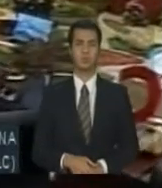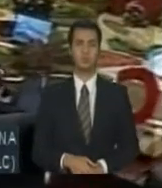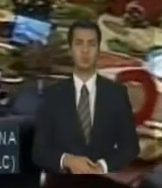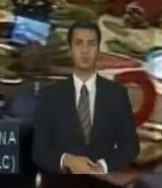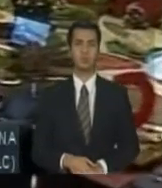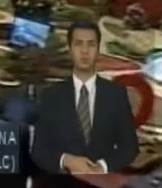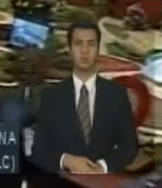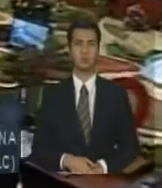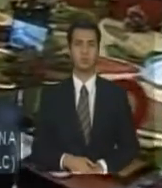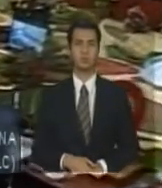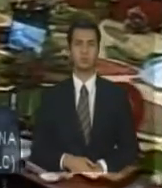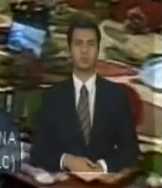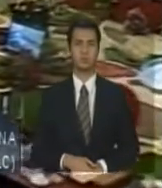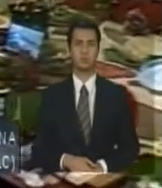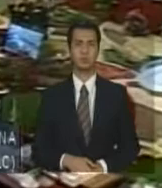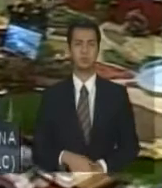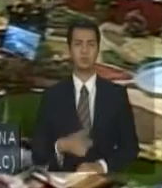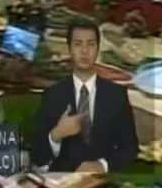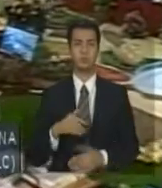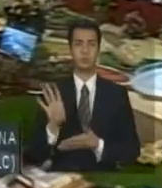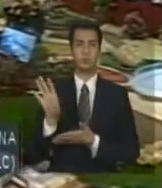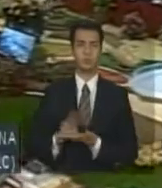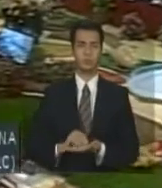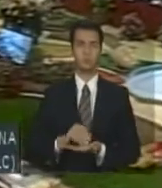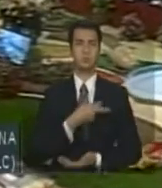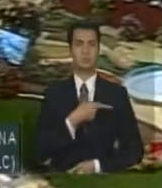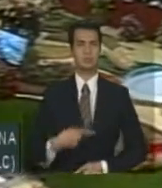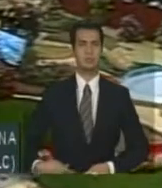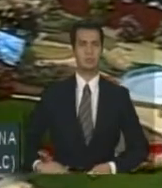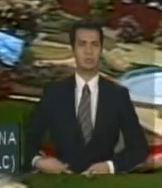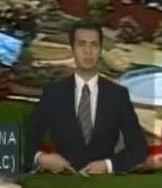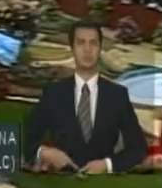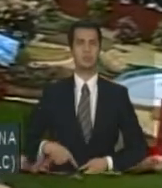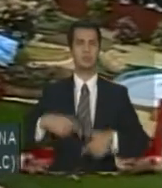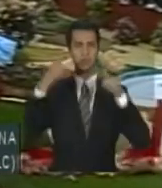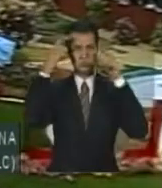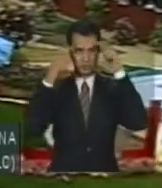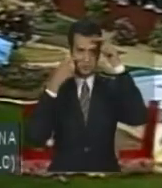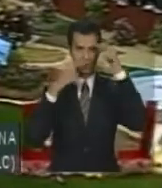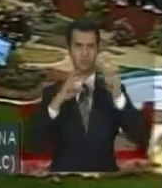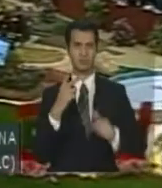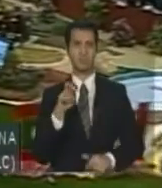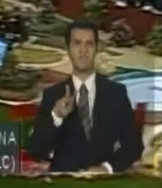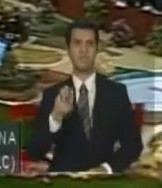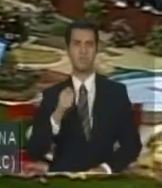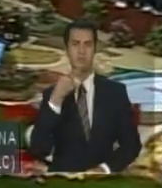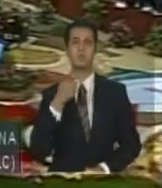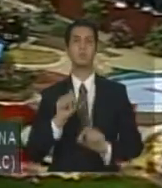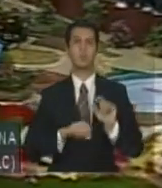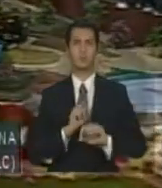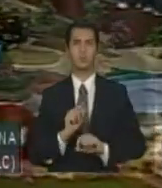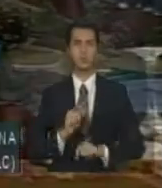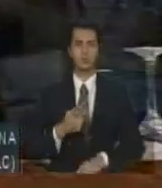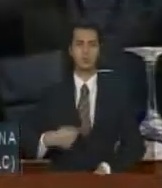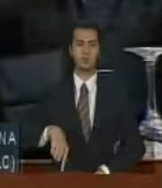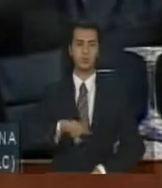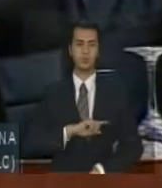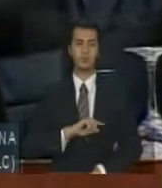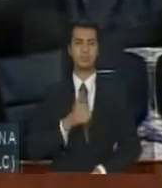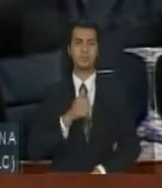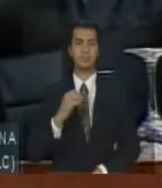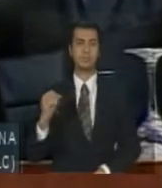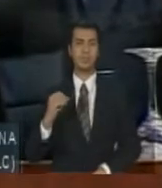parodiando o final da fala do presidente Chávez, não teremos outros 100 anos de